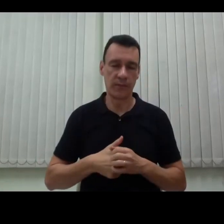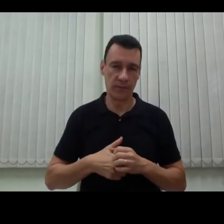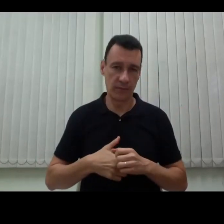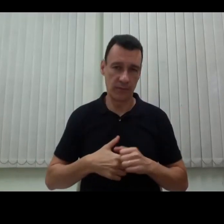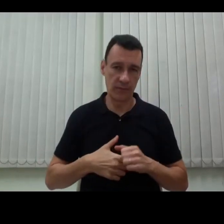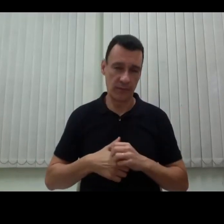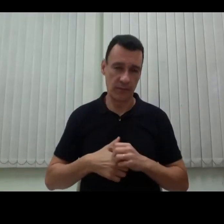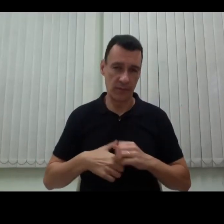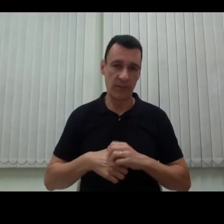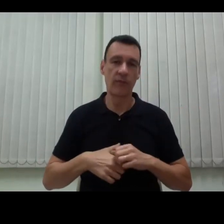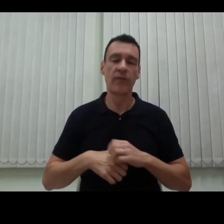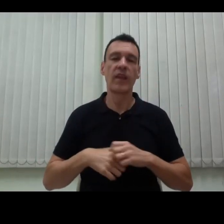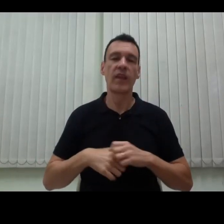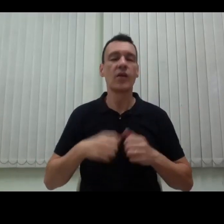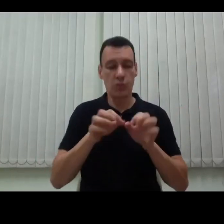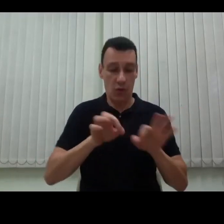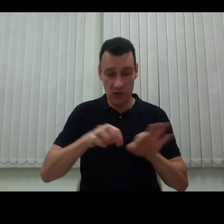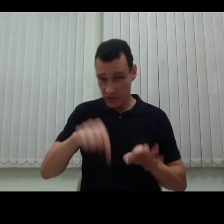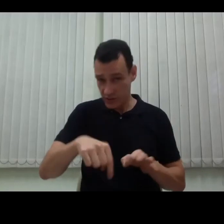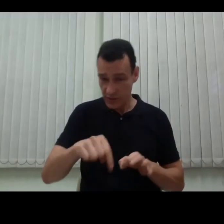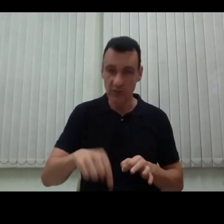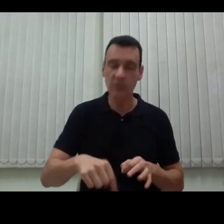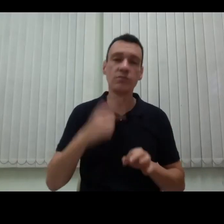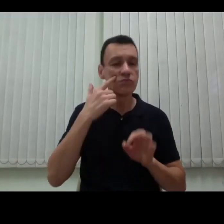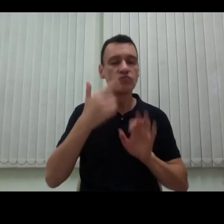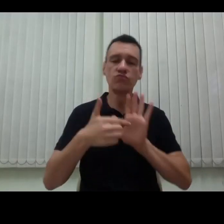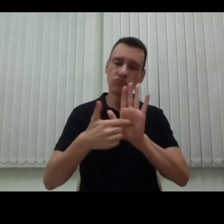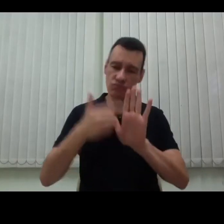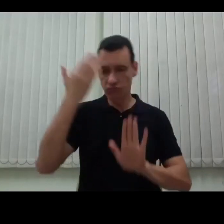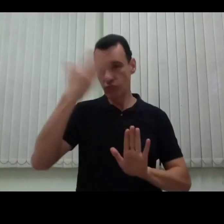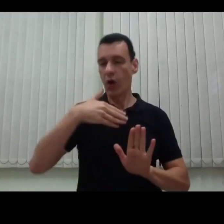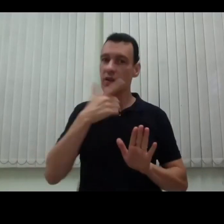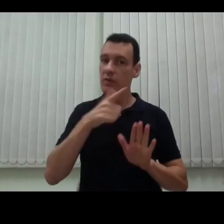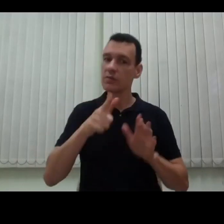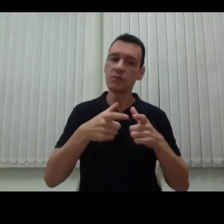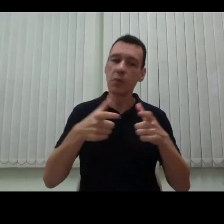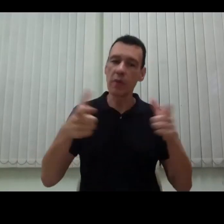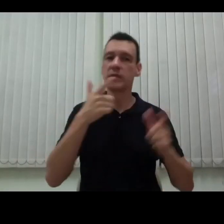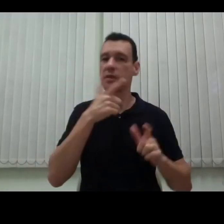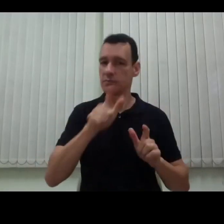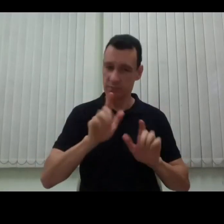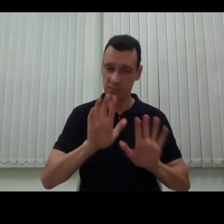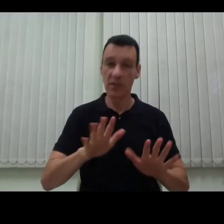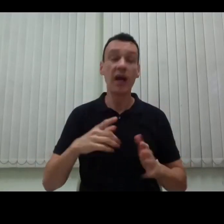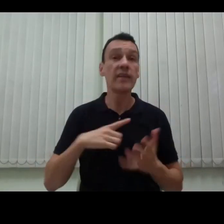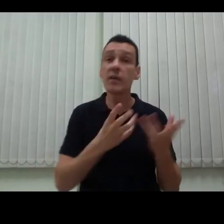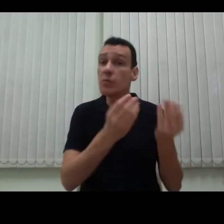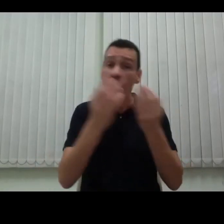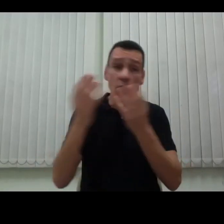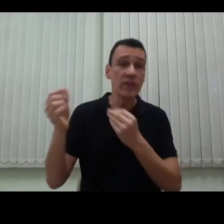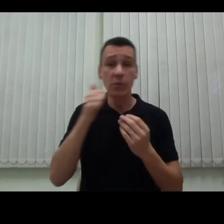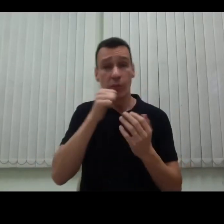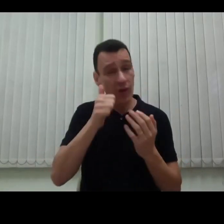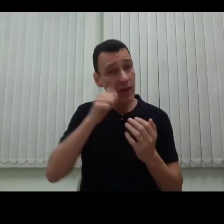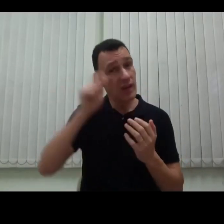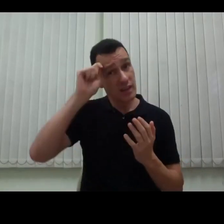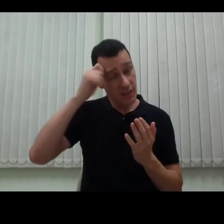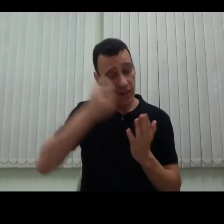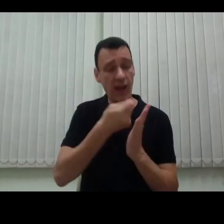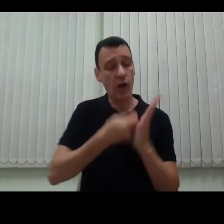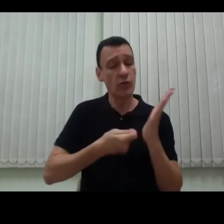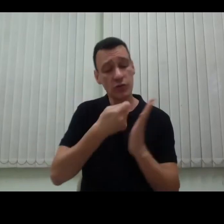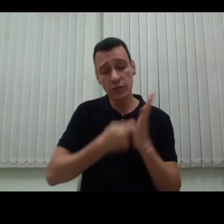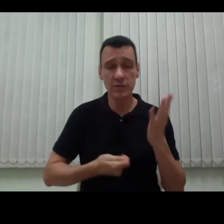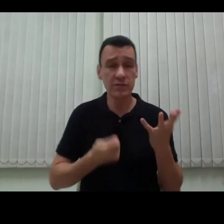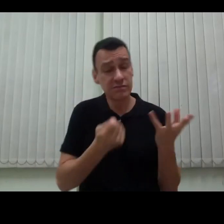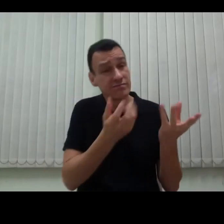como o Literafo, a página do Literafo tem uma gama de autoras negras. E só que